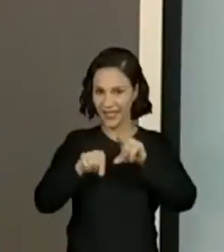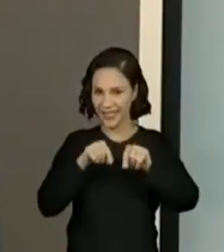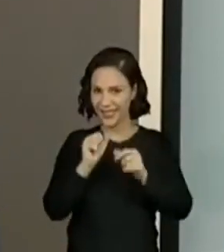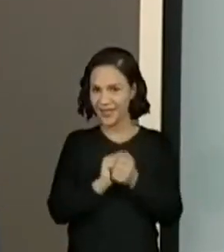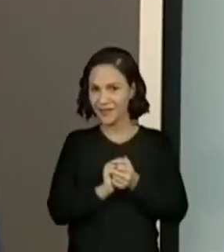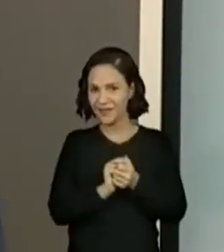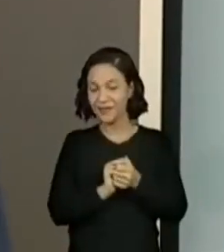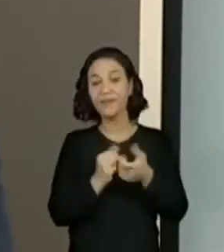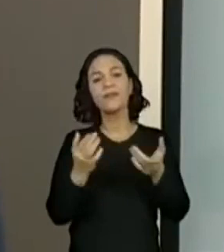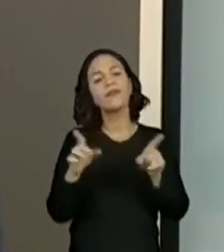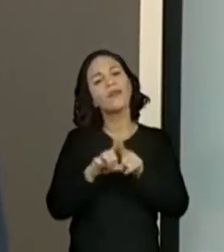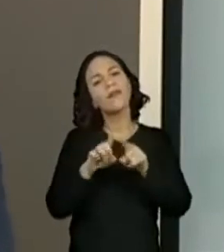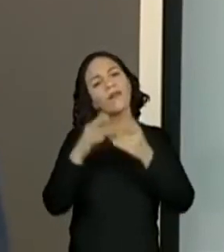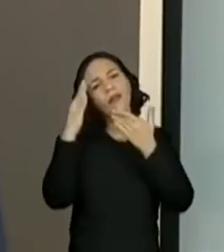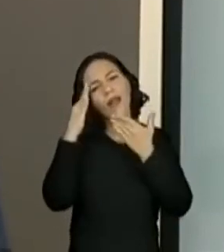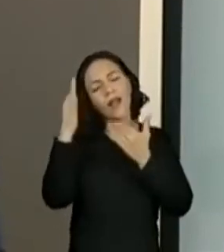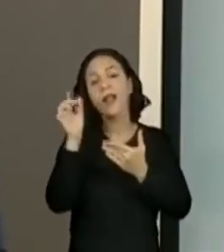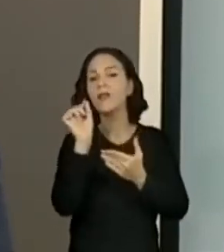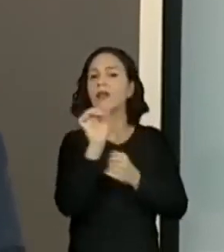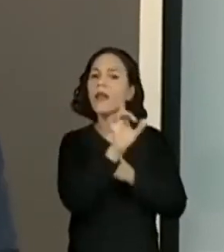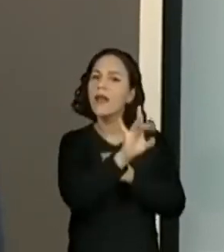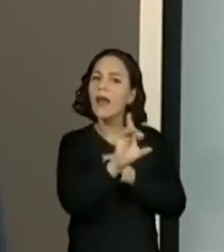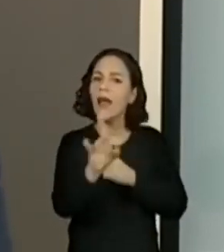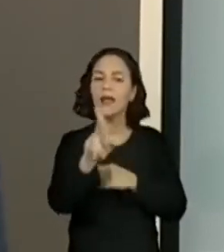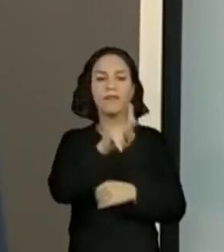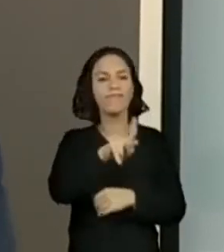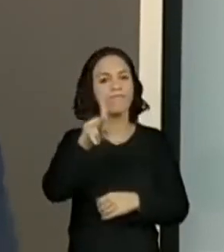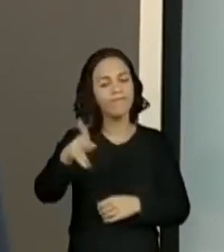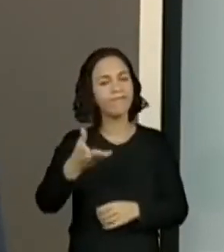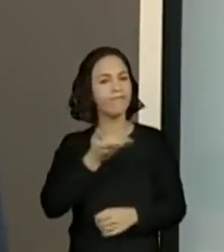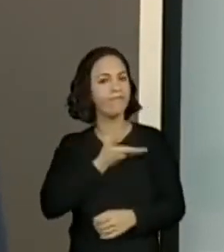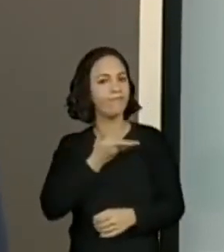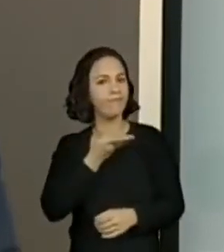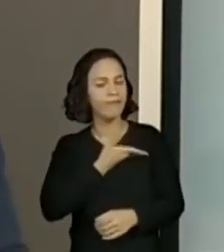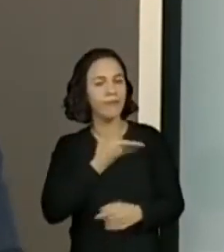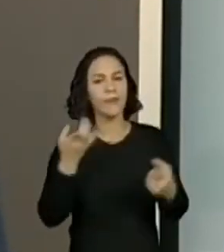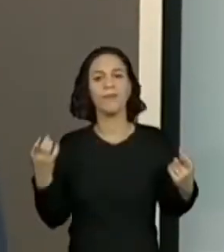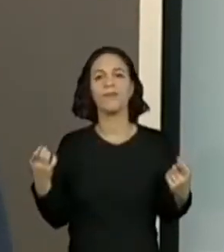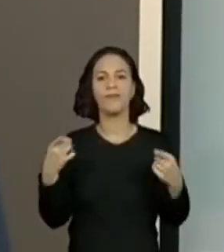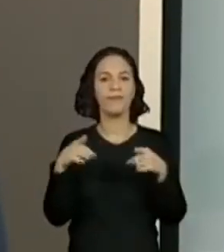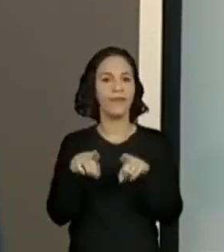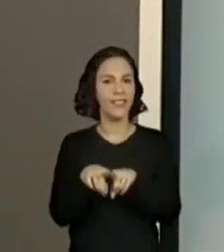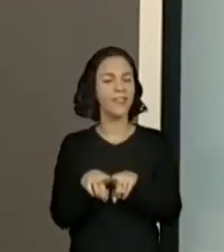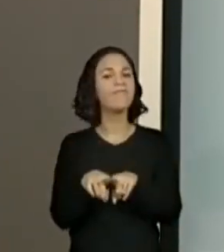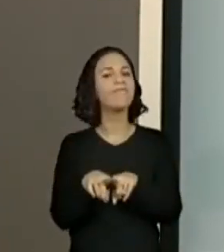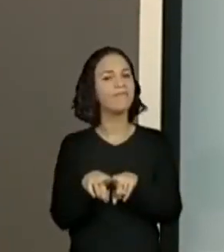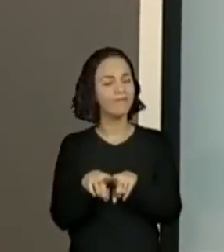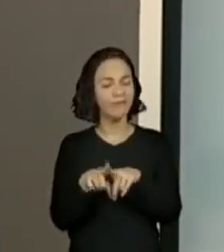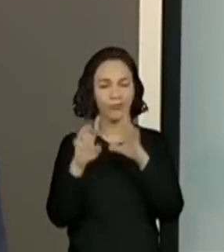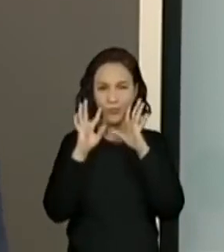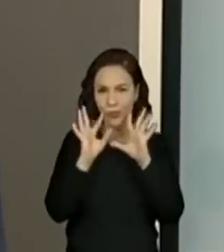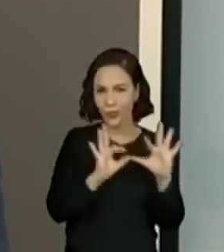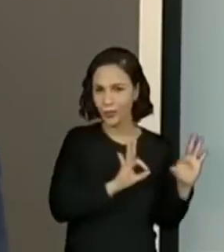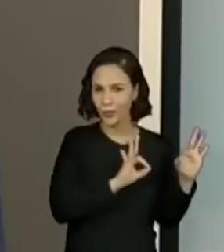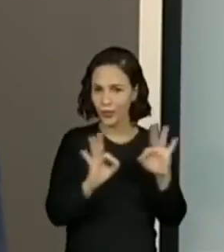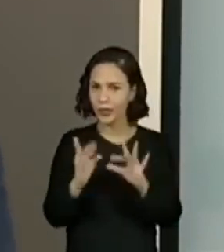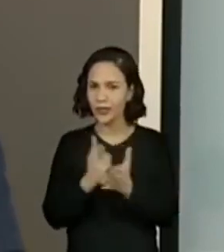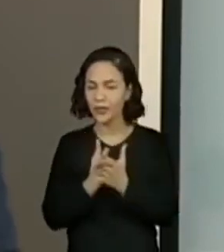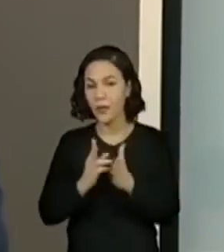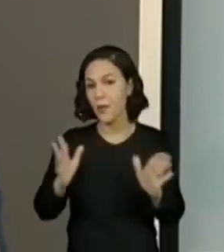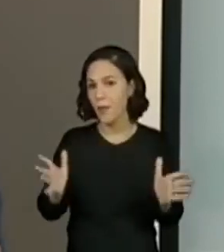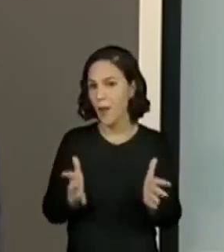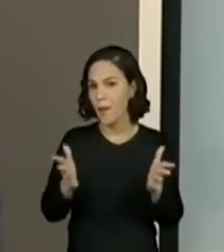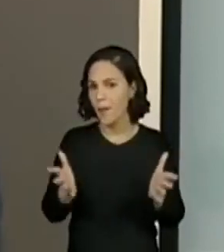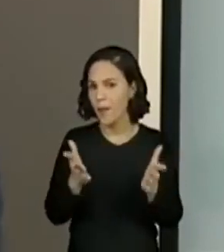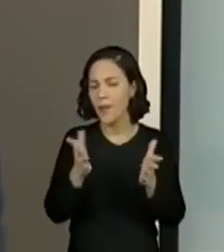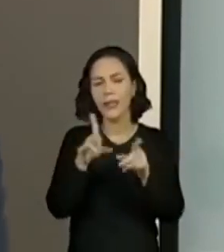gente sempre agradece a parceria de todos os nossos colegas, professores e professoras que nos acompanham, nos incentivam